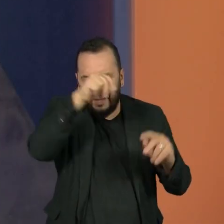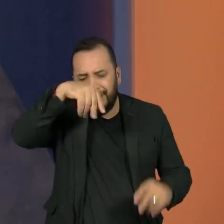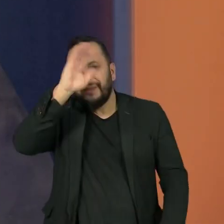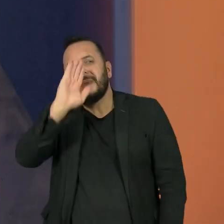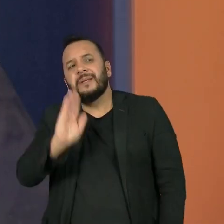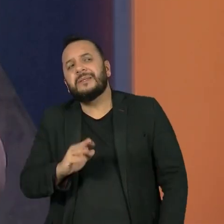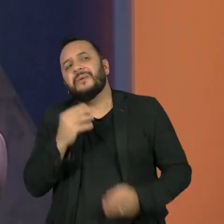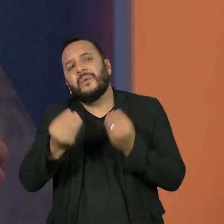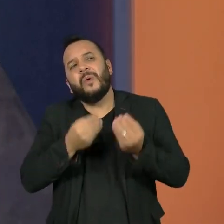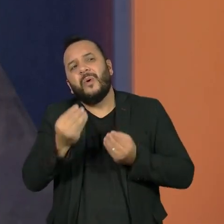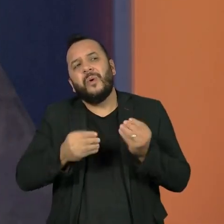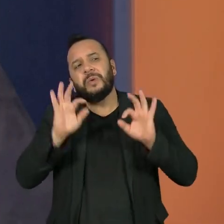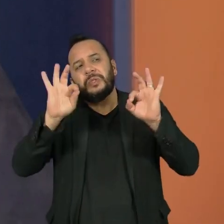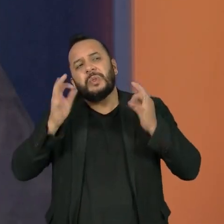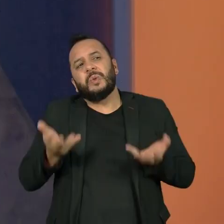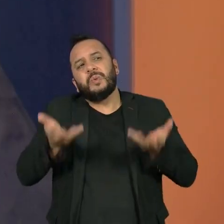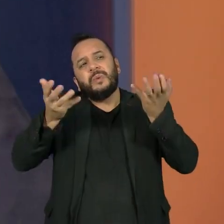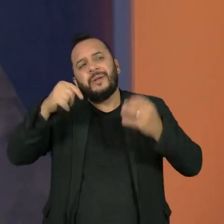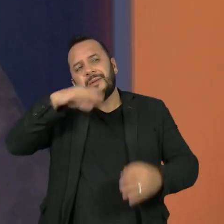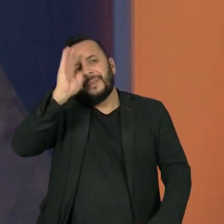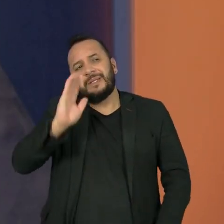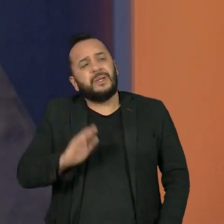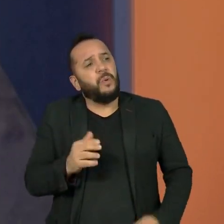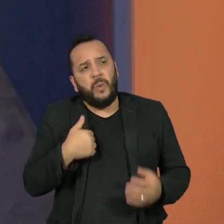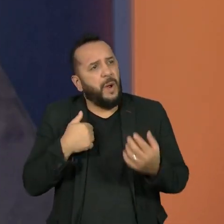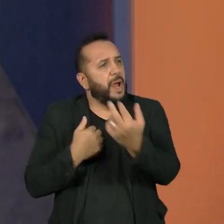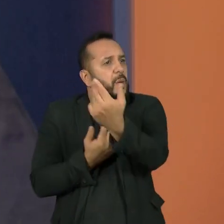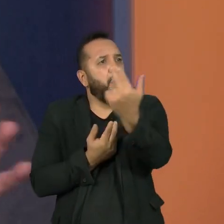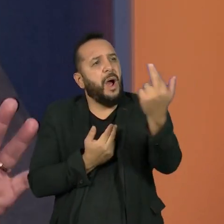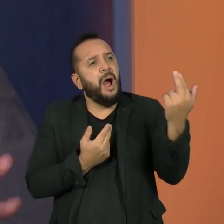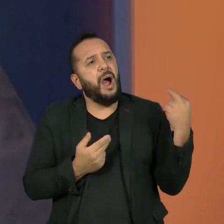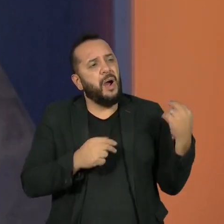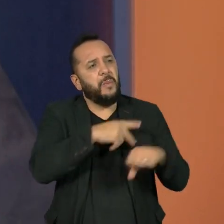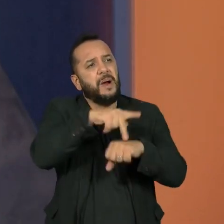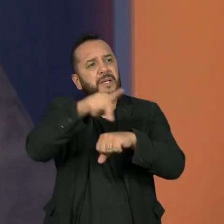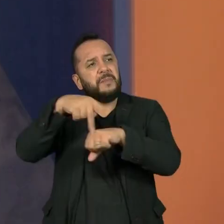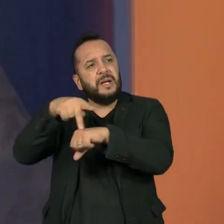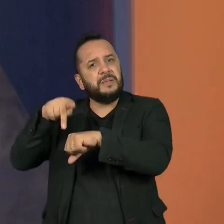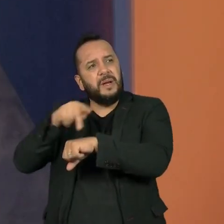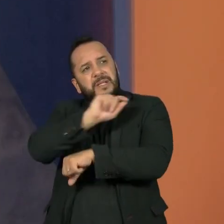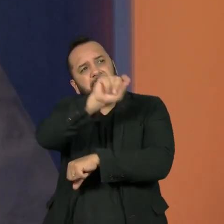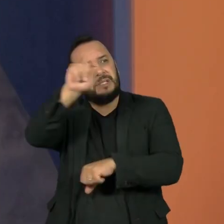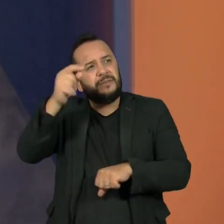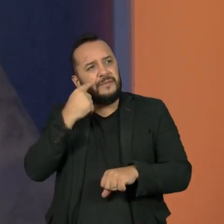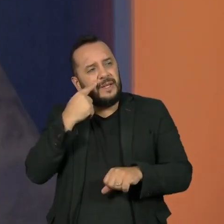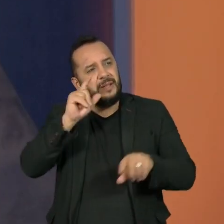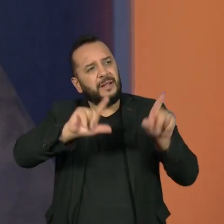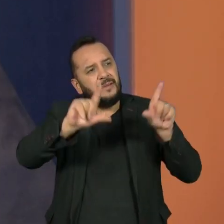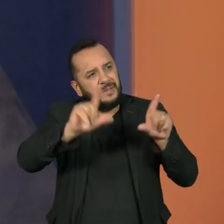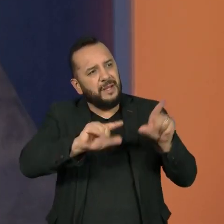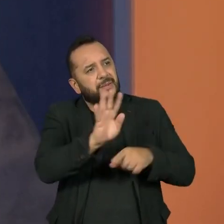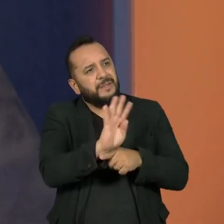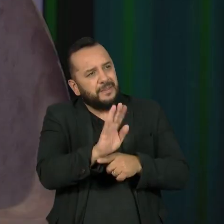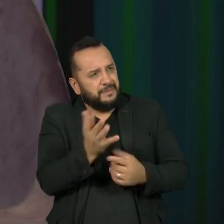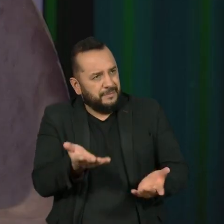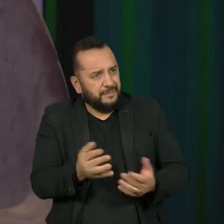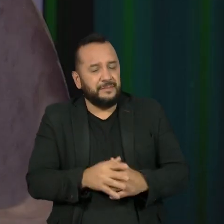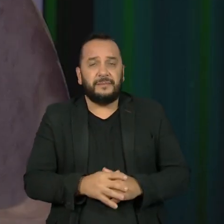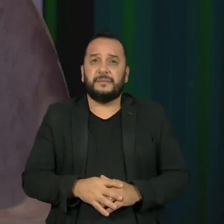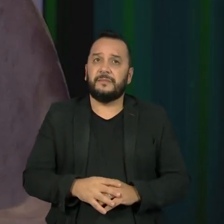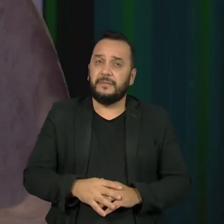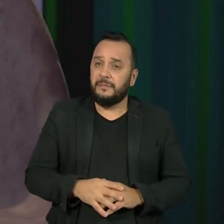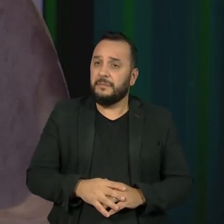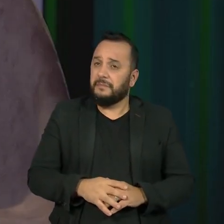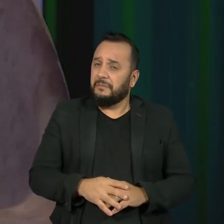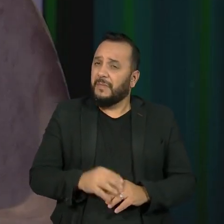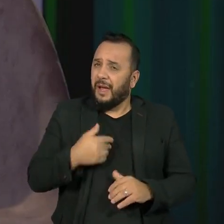mercado luxo brasileiro? Existe um ou é o mesmo desse mercado global que a gente vê na televisão e nos cinemas, por exemplo? Olha, eu acredito que é